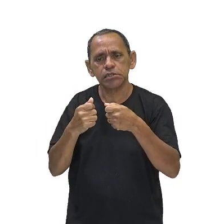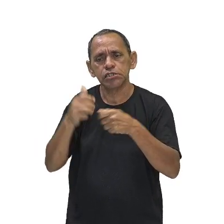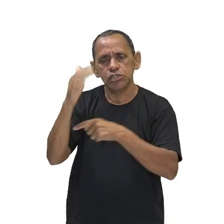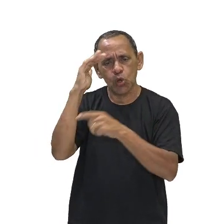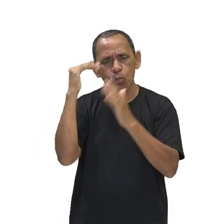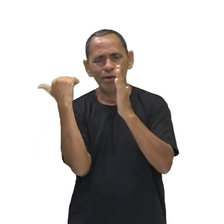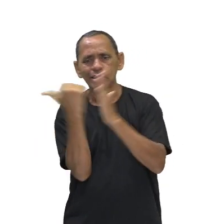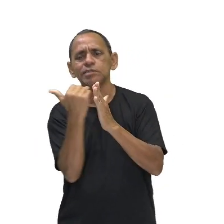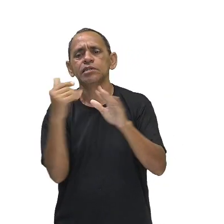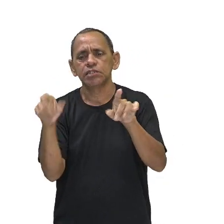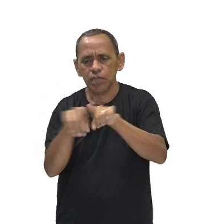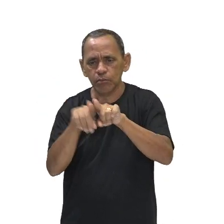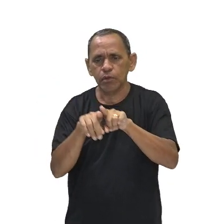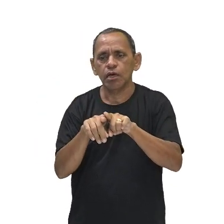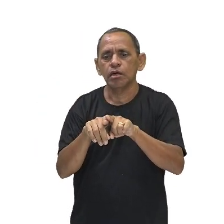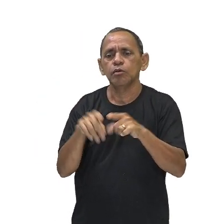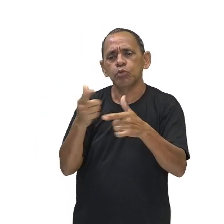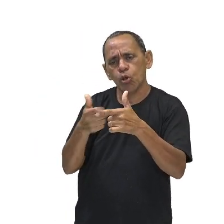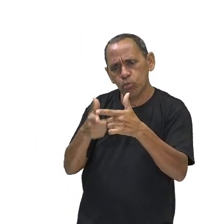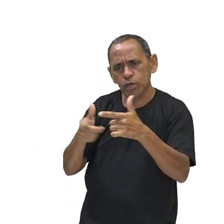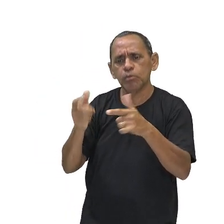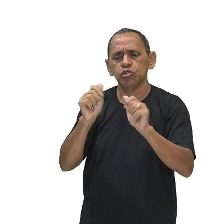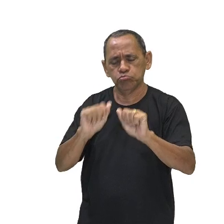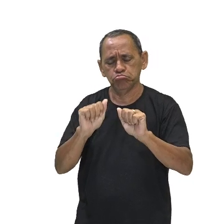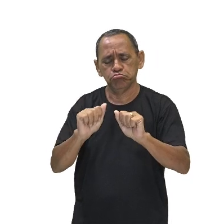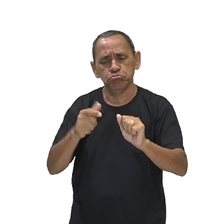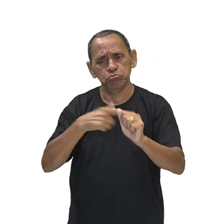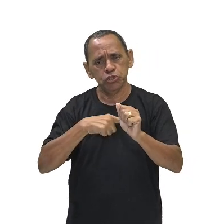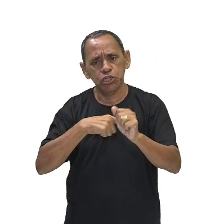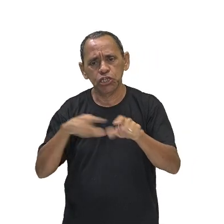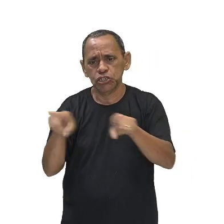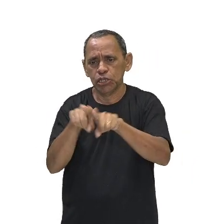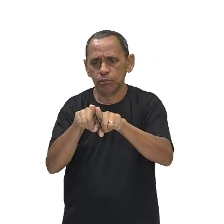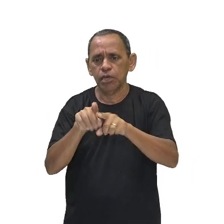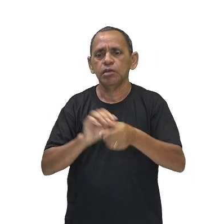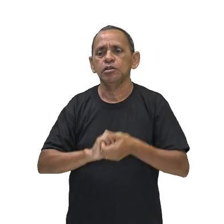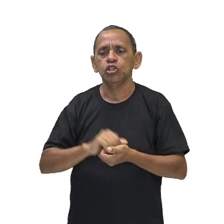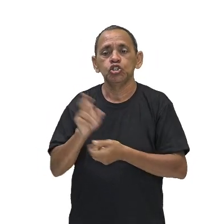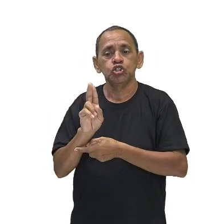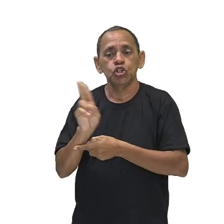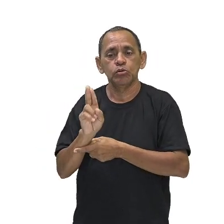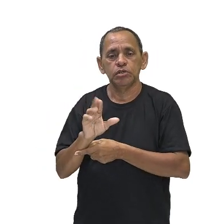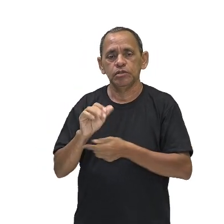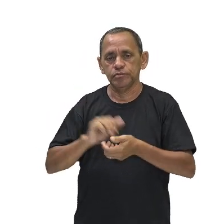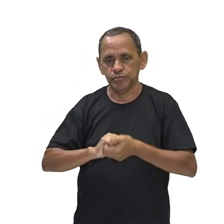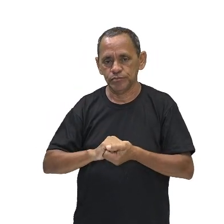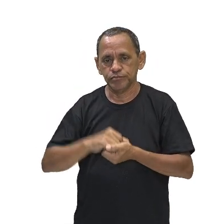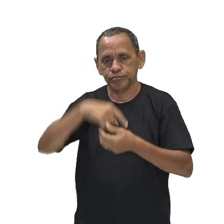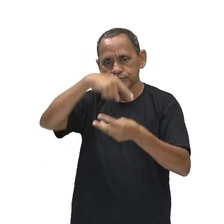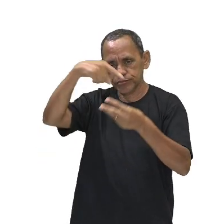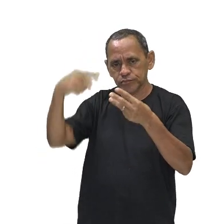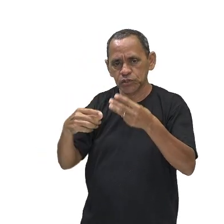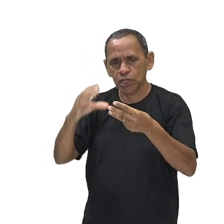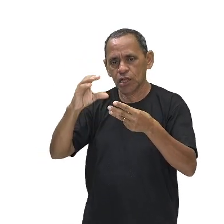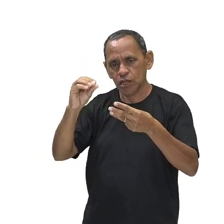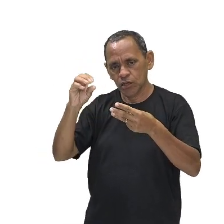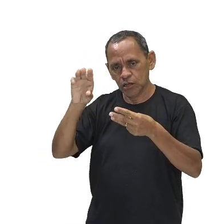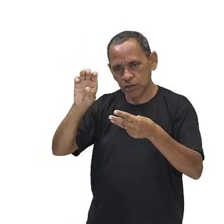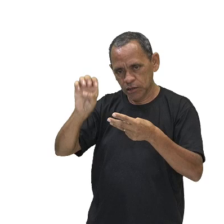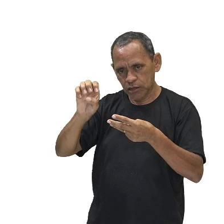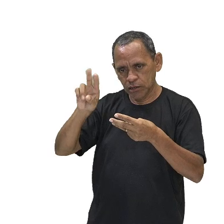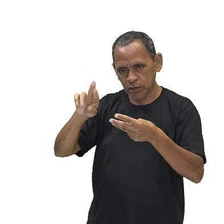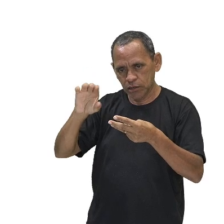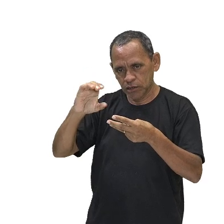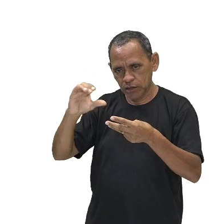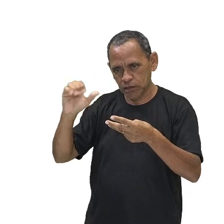nós sofreremos punições, que é o que Durkheim chama de coercitividade. E quando o indivíduo não